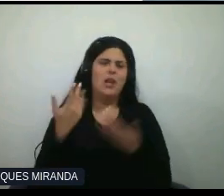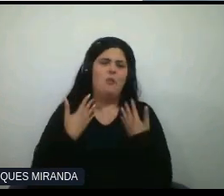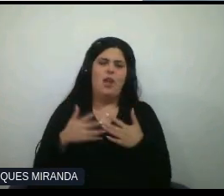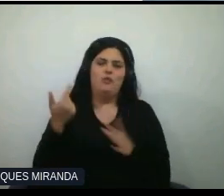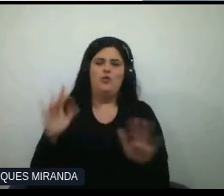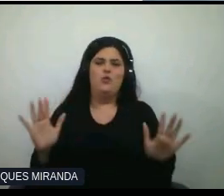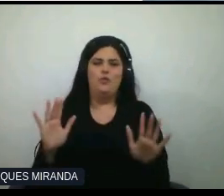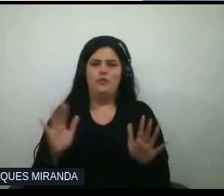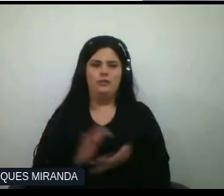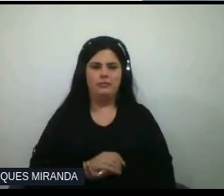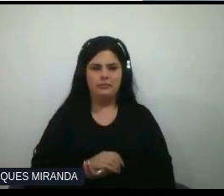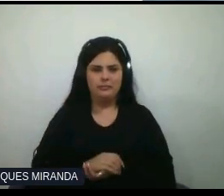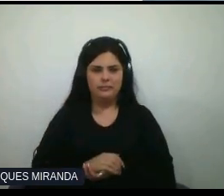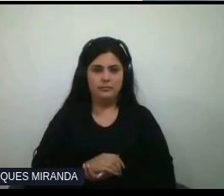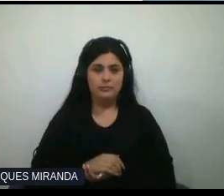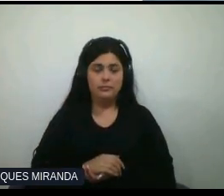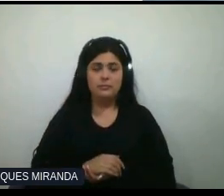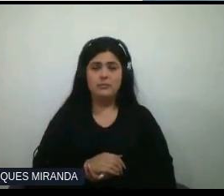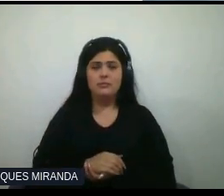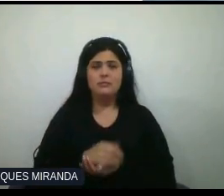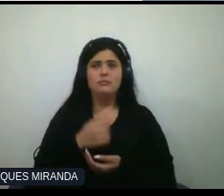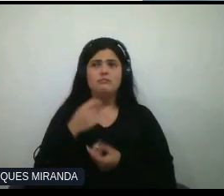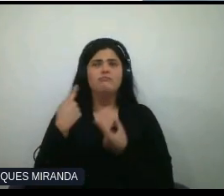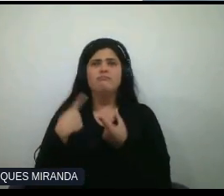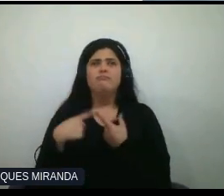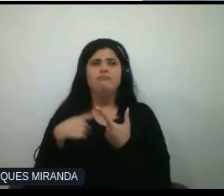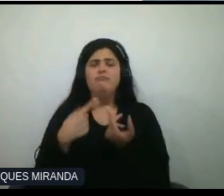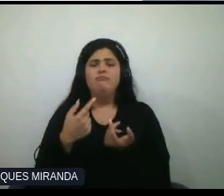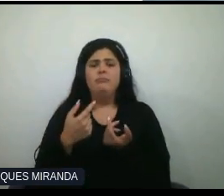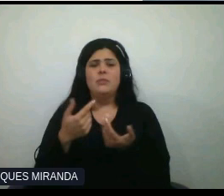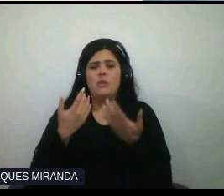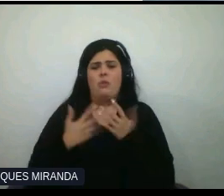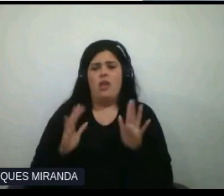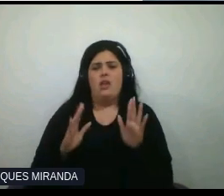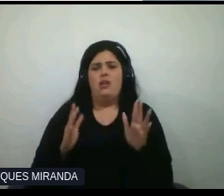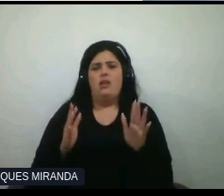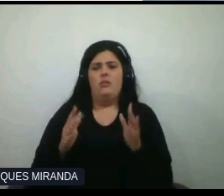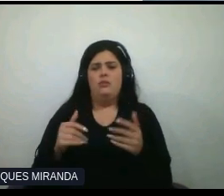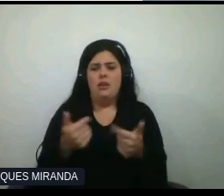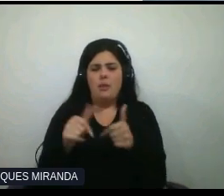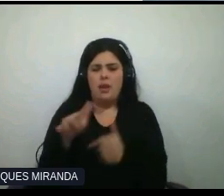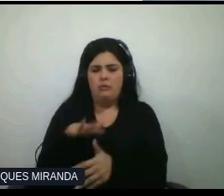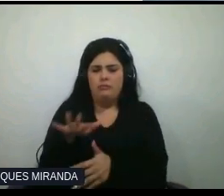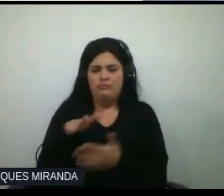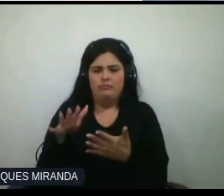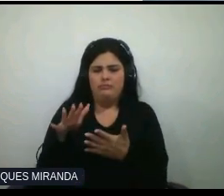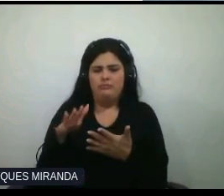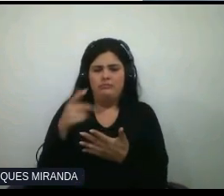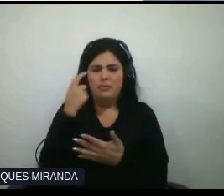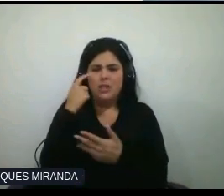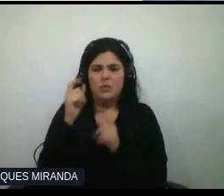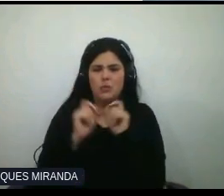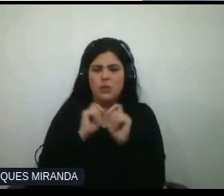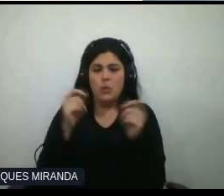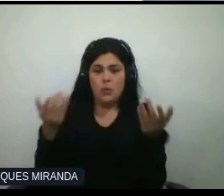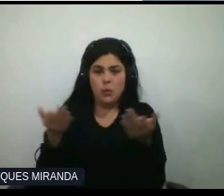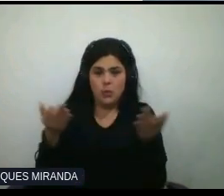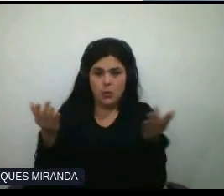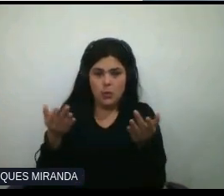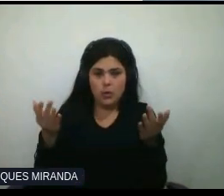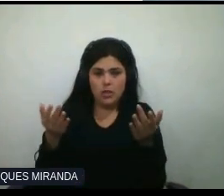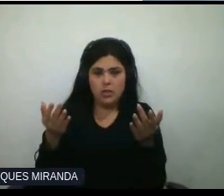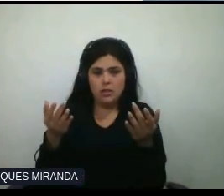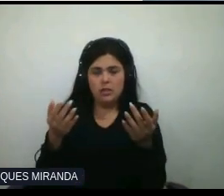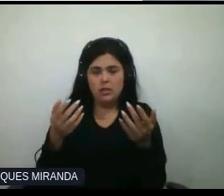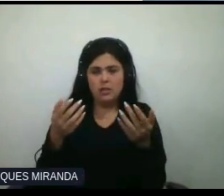por isso de novo, porque eu acho que não é isso que a gente espera no trabalho. Acho que pensa o seguinte, hoje a gente passa ali pelo